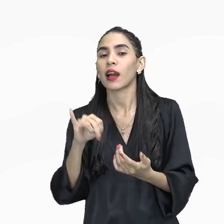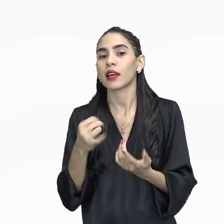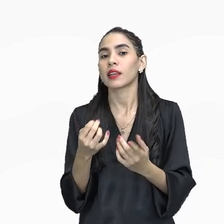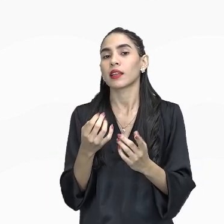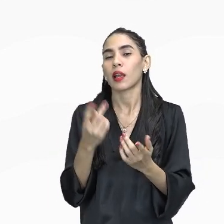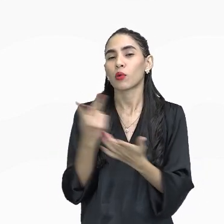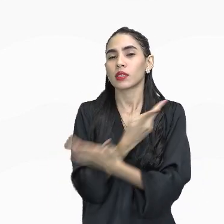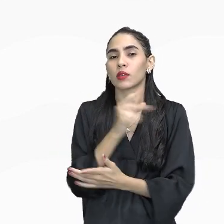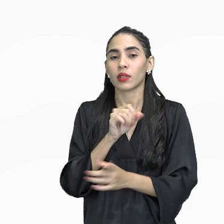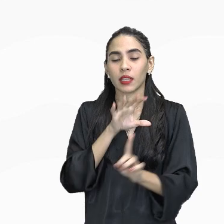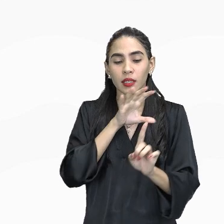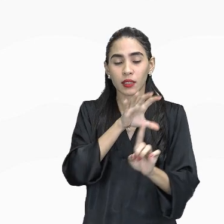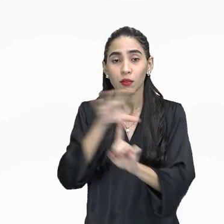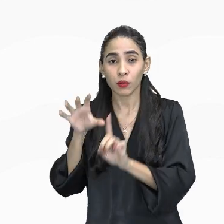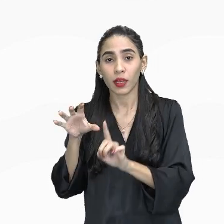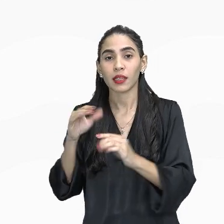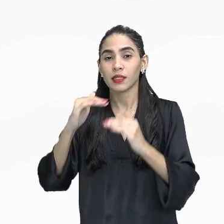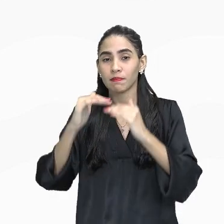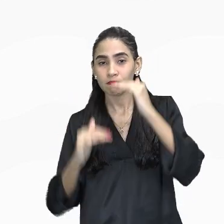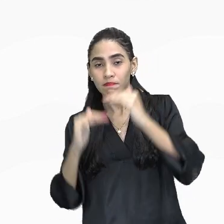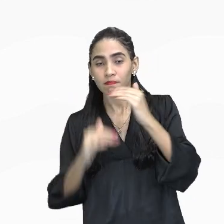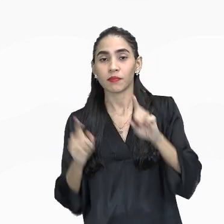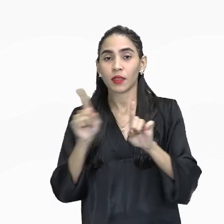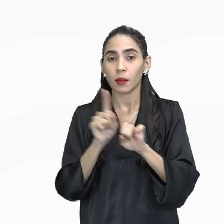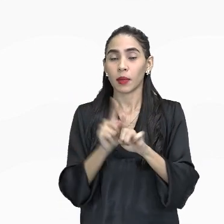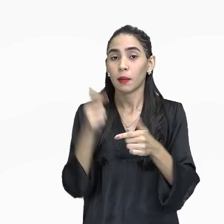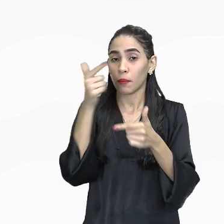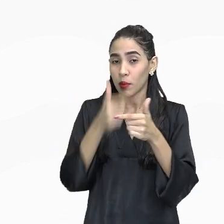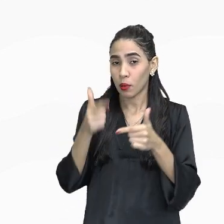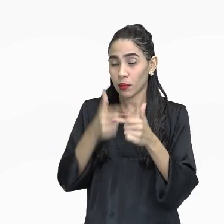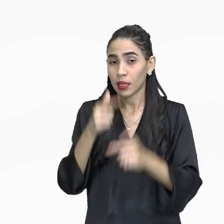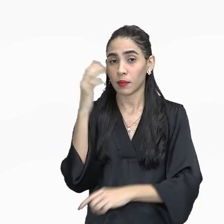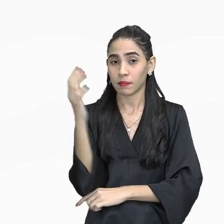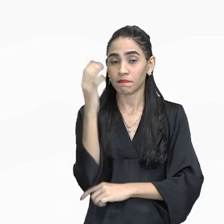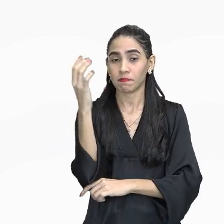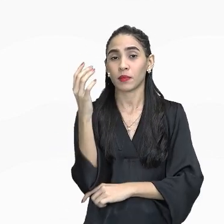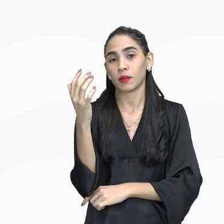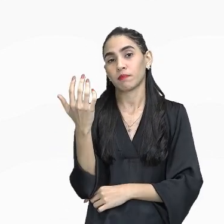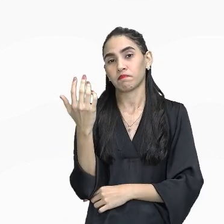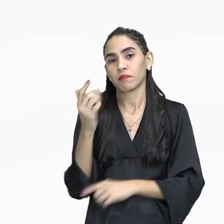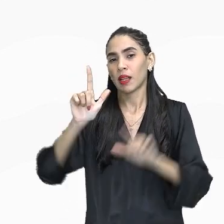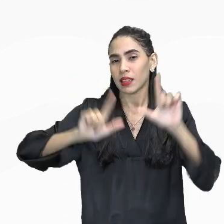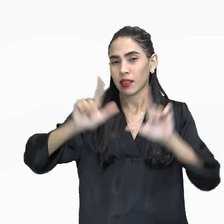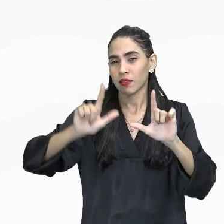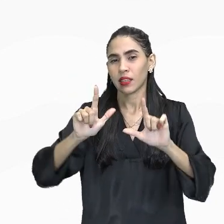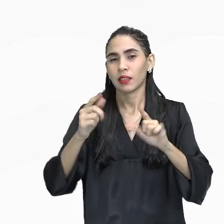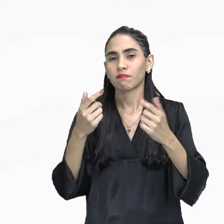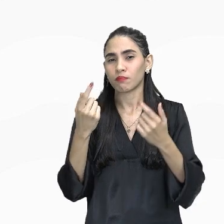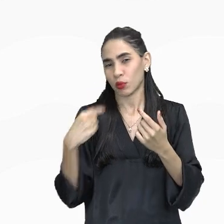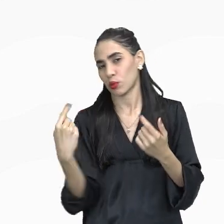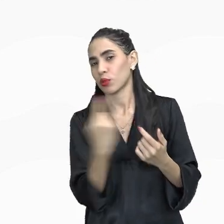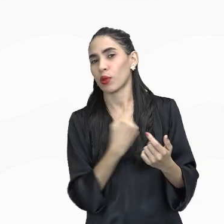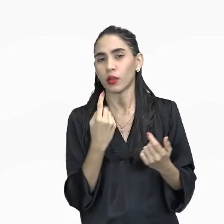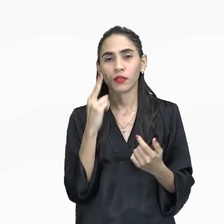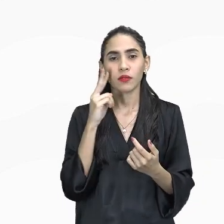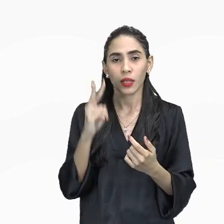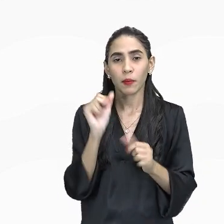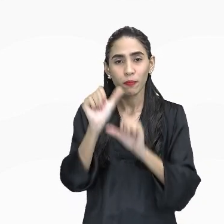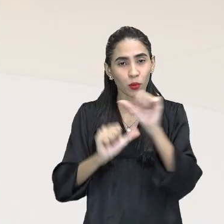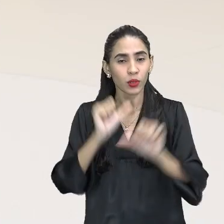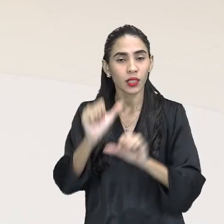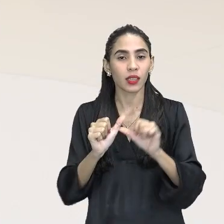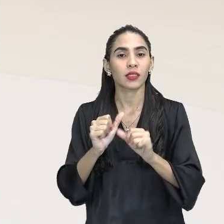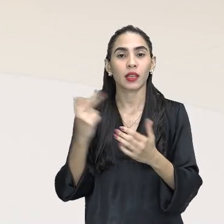desequilíbrio, provoca mudanças climáticas. A gente vê aí nos jornais as mudanças que acontecem